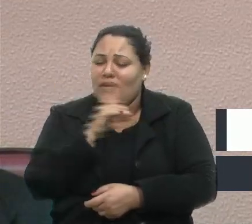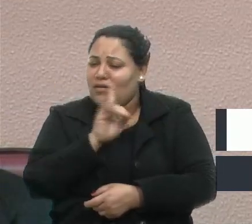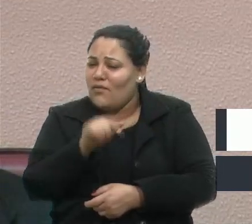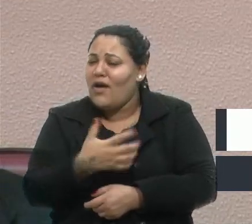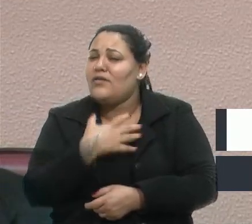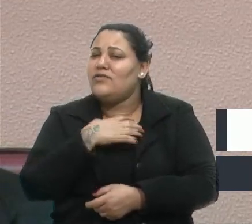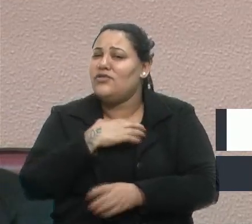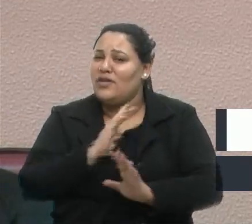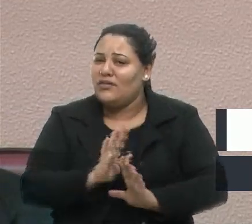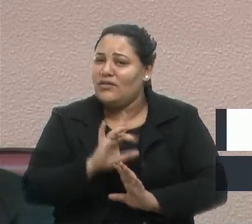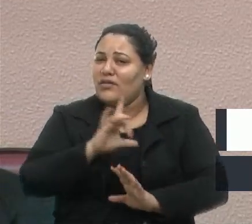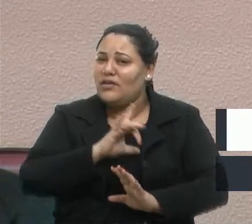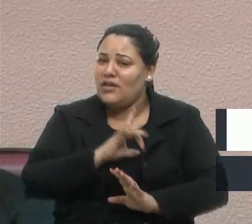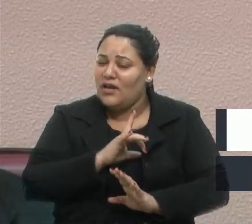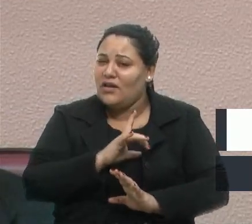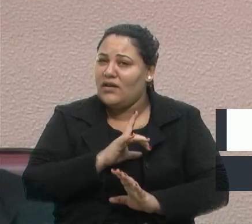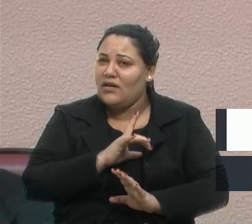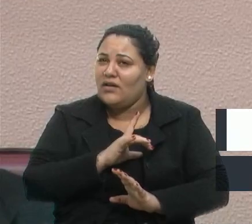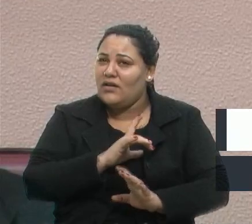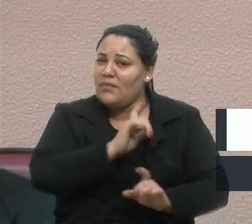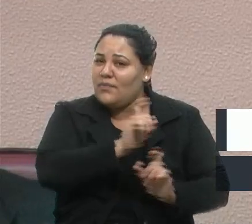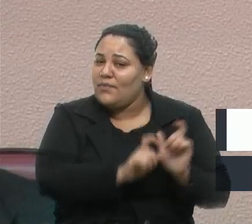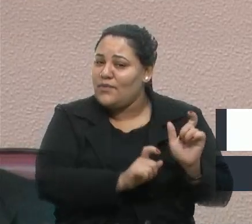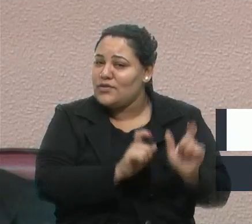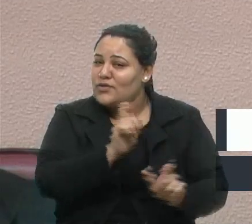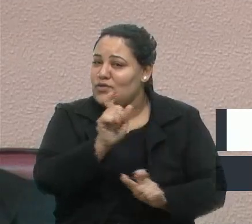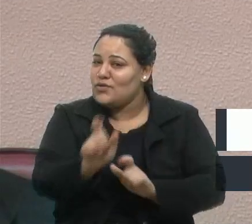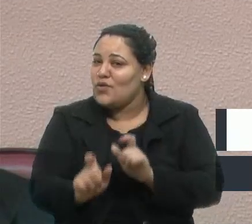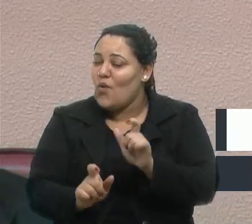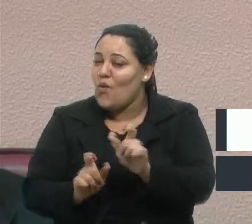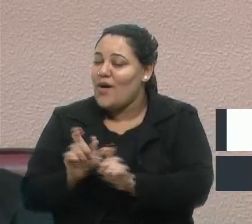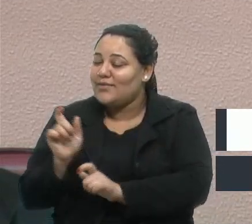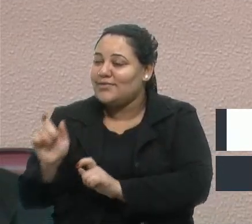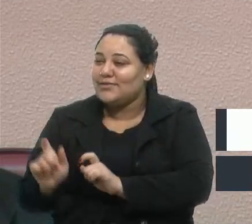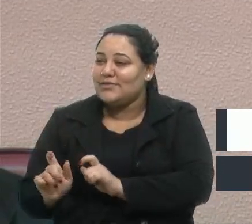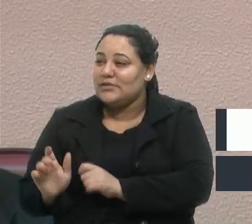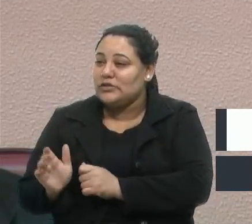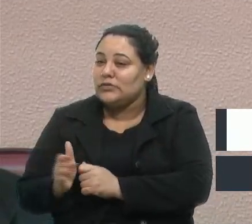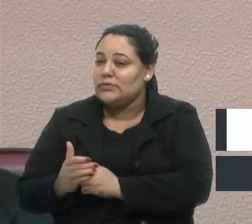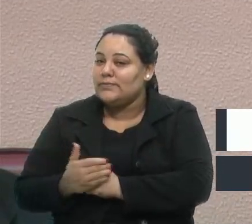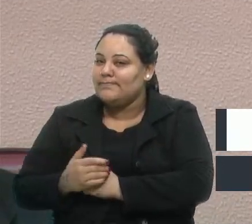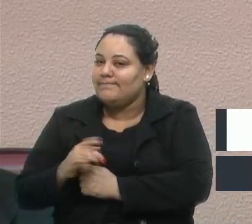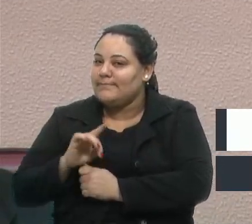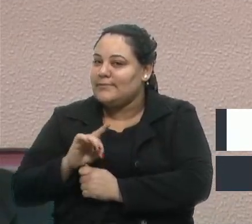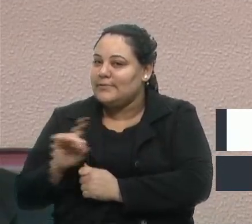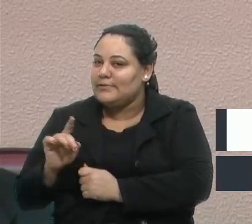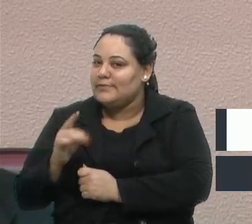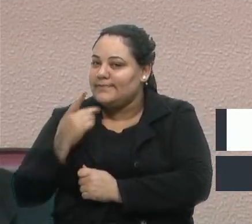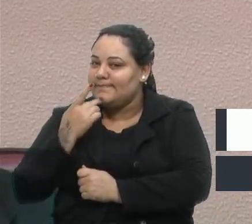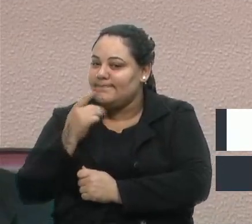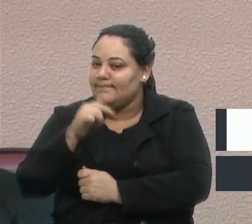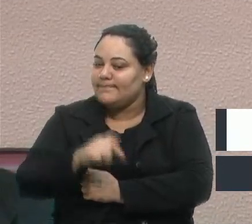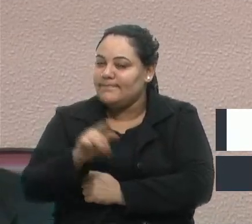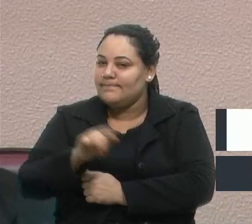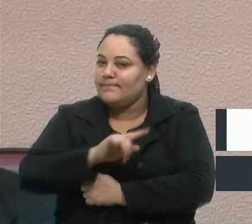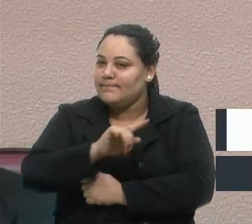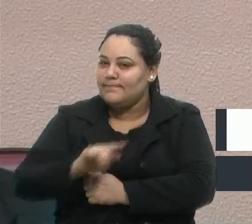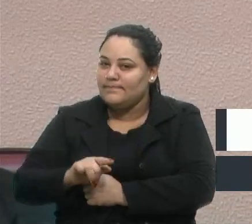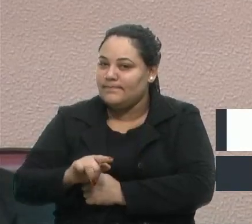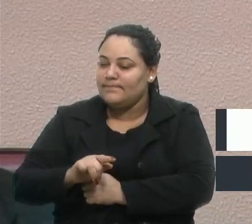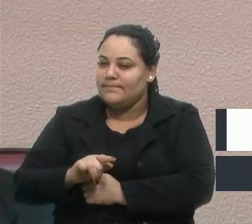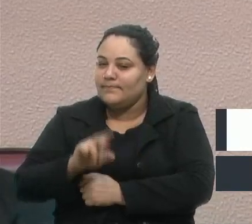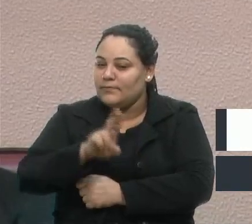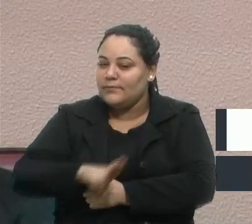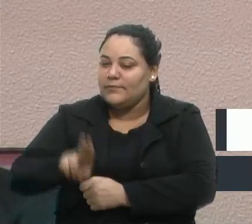que... Tem forças ocultas que não deixaram que saísse a Universidade Federal em Caxias e região. Então